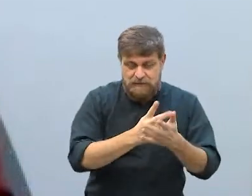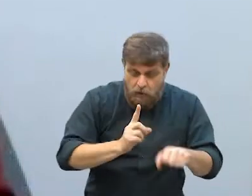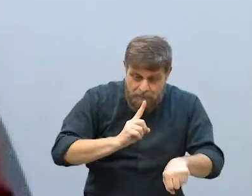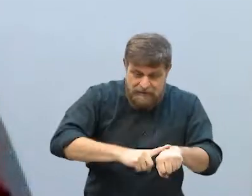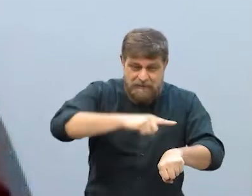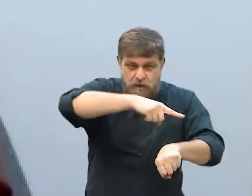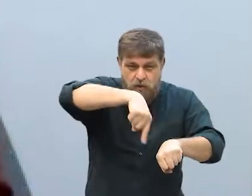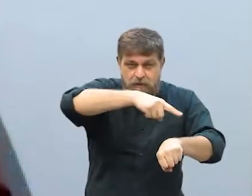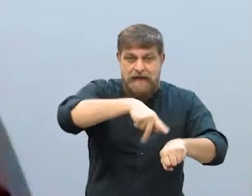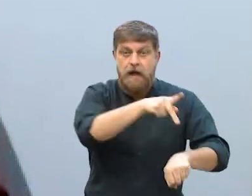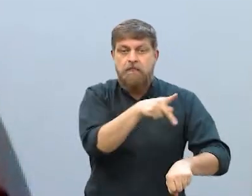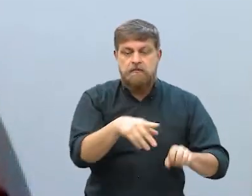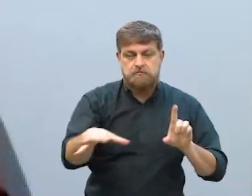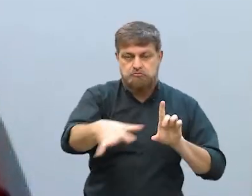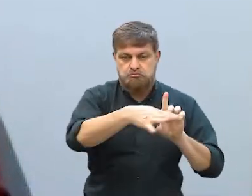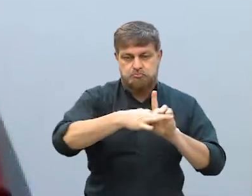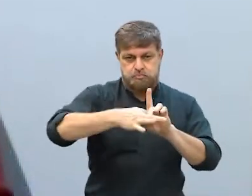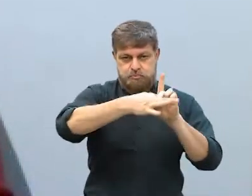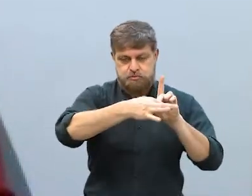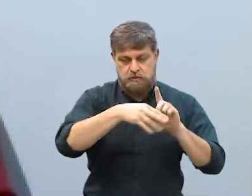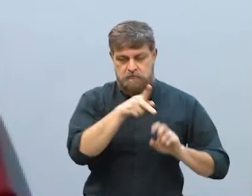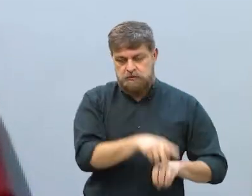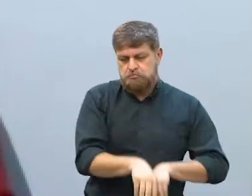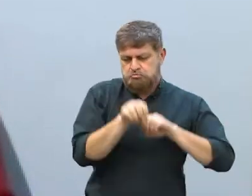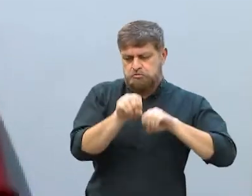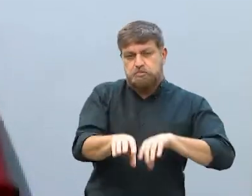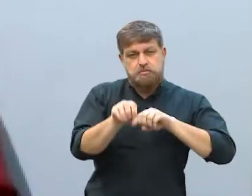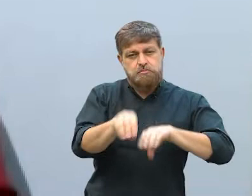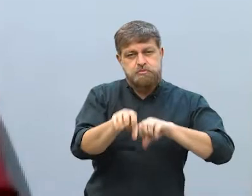eles trabalham com esse professor principal, que vai dar